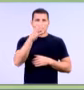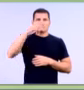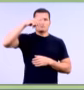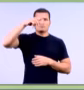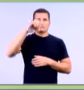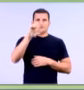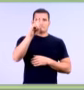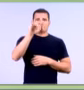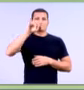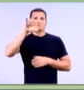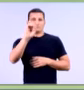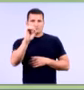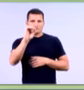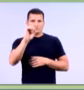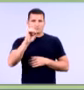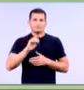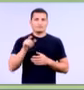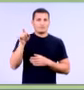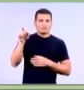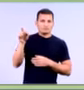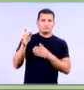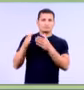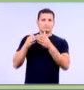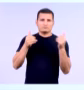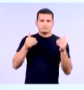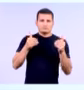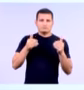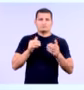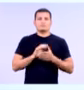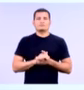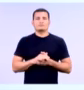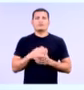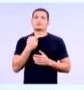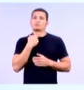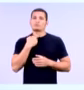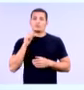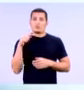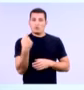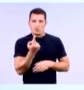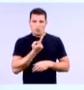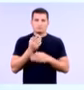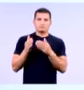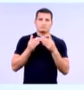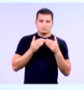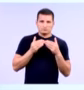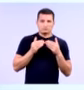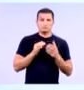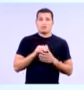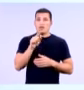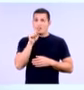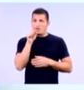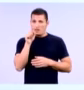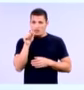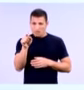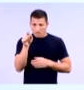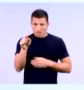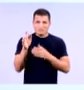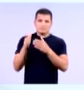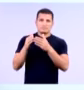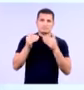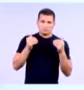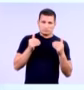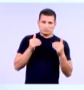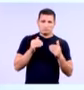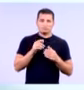nós pediu. Nós pediu. A não ser que seja numa linguagem coloquial, né? Mas o objetivo nosso aqui é revisar